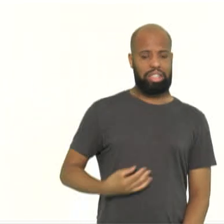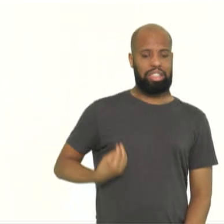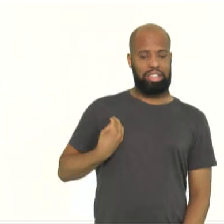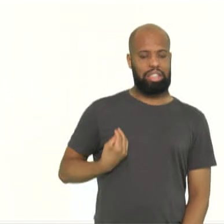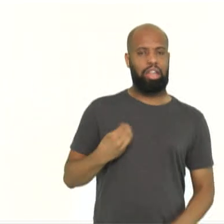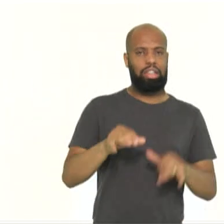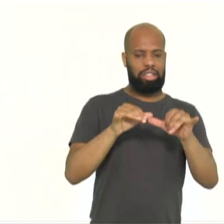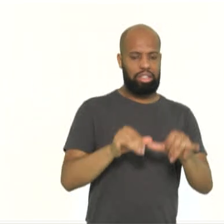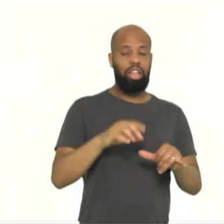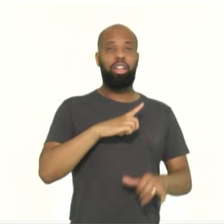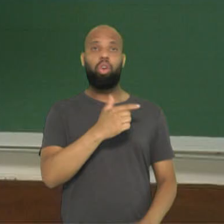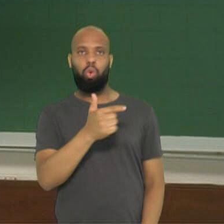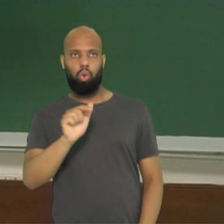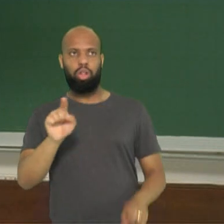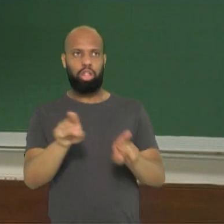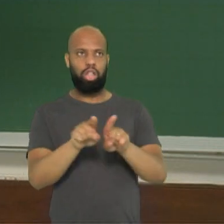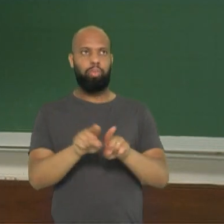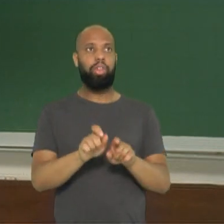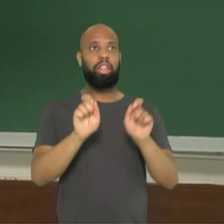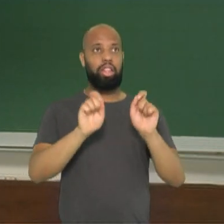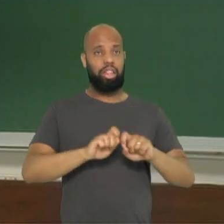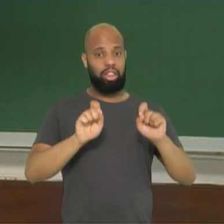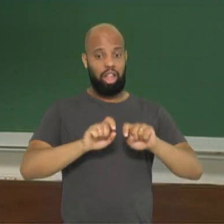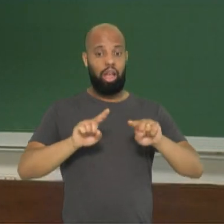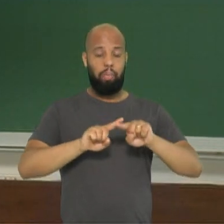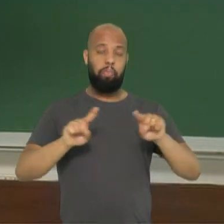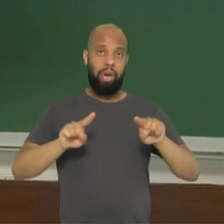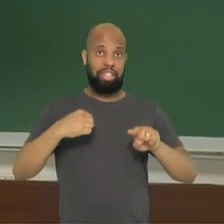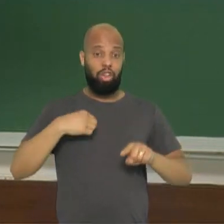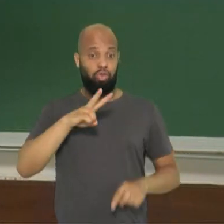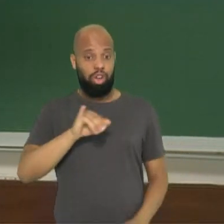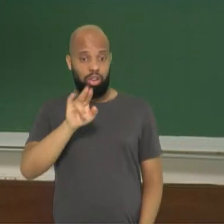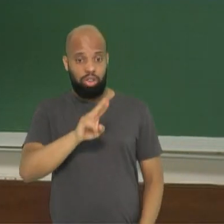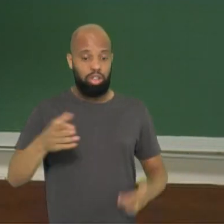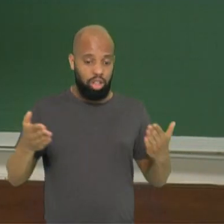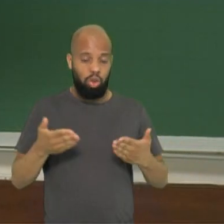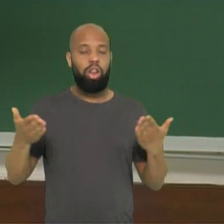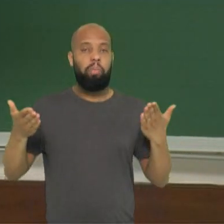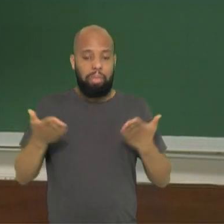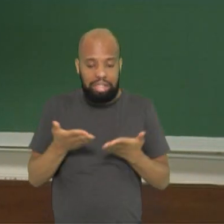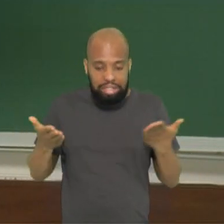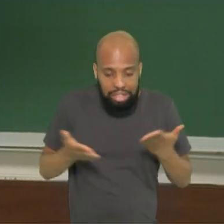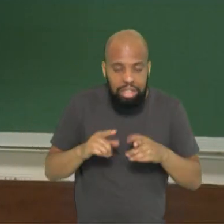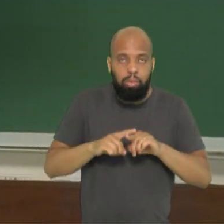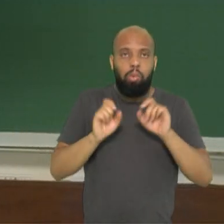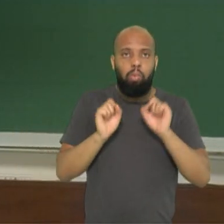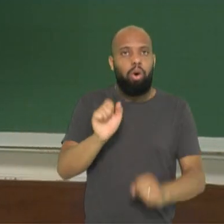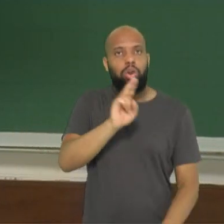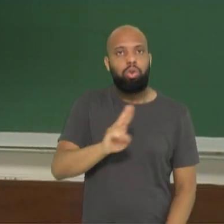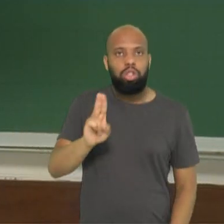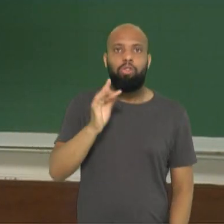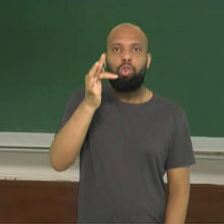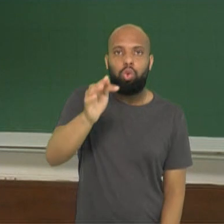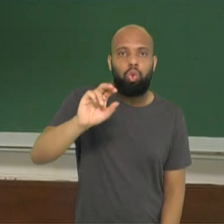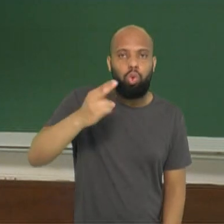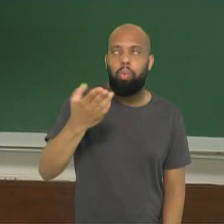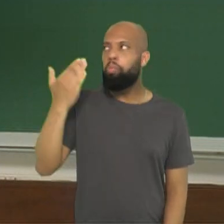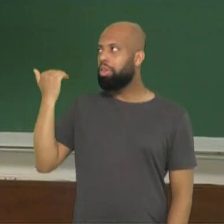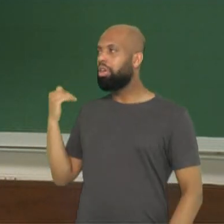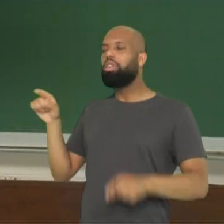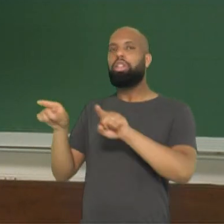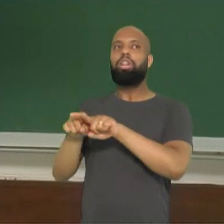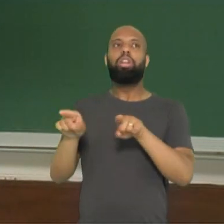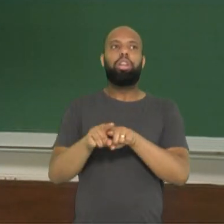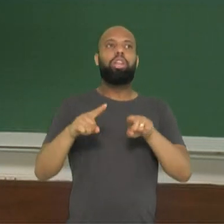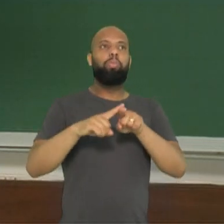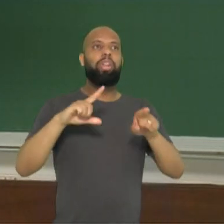nós vamos utilizar no presente, mas você pode utilizar no pretérito ou no futuro. Mas nós temos aqui a conjugação